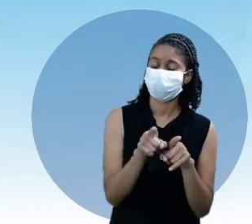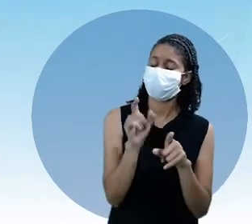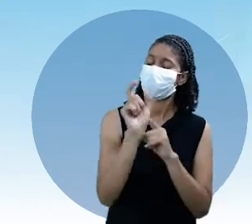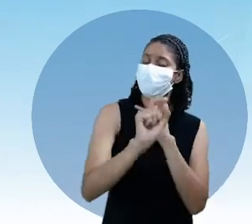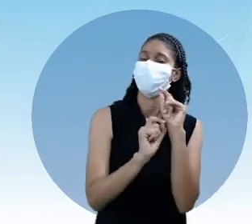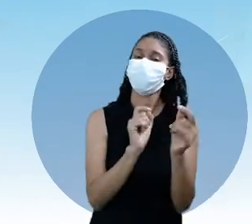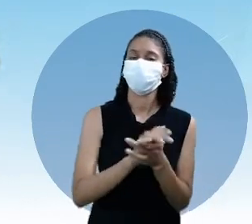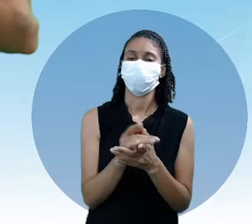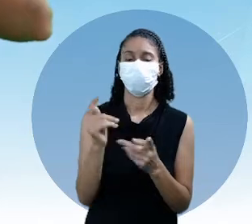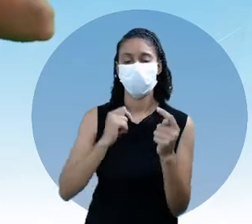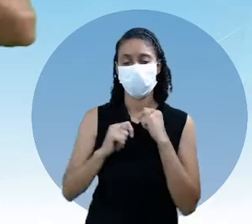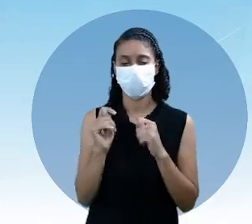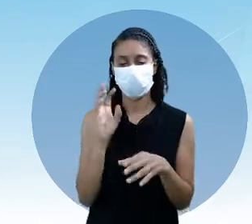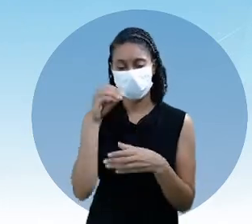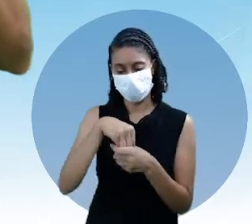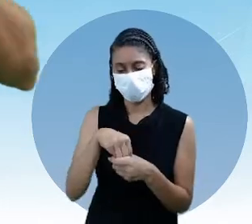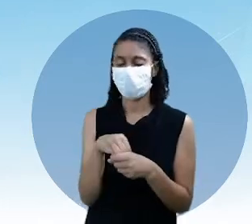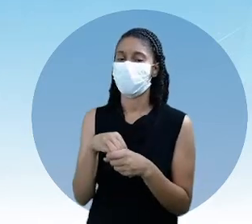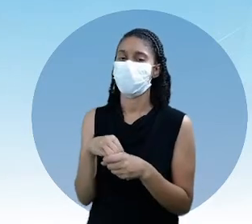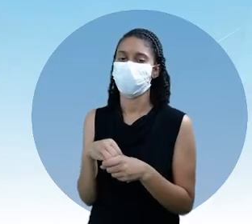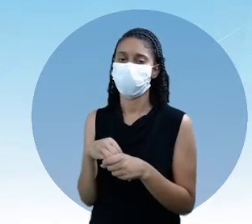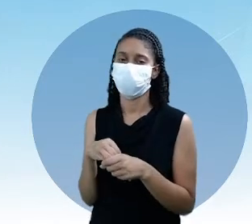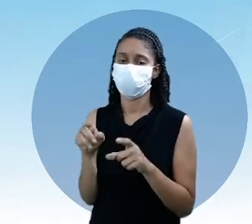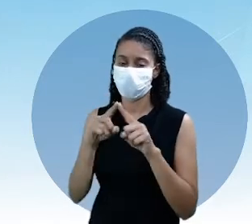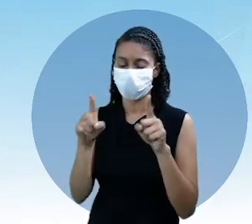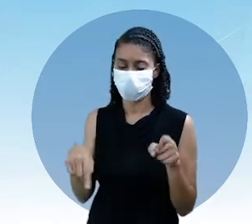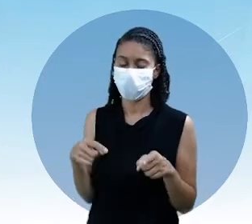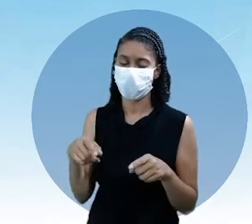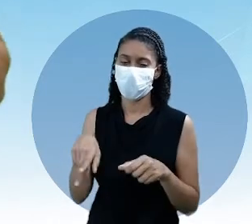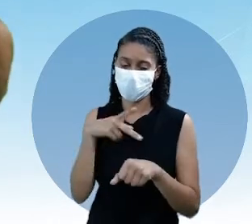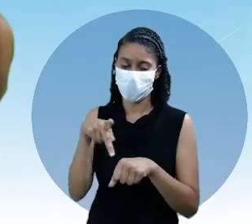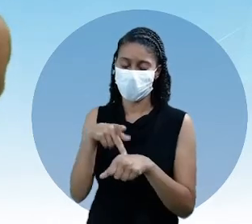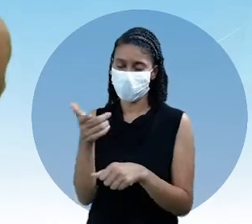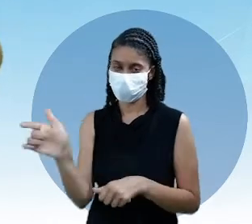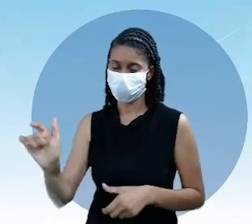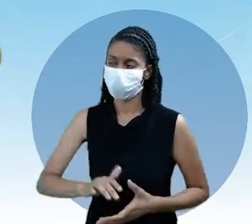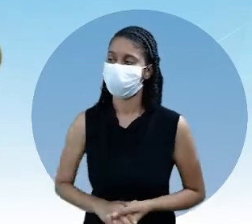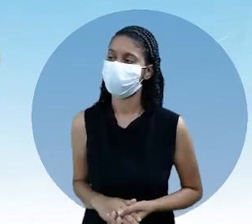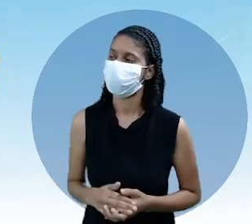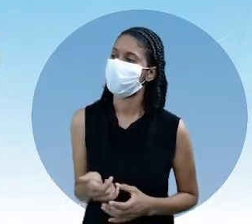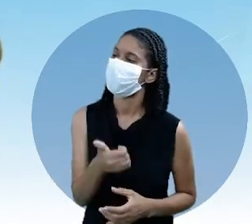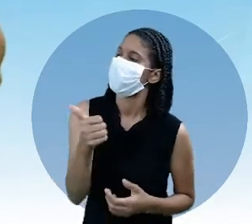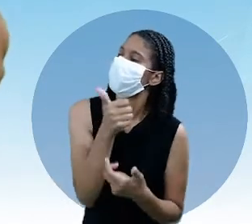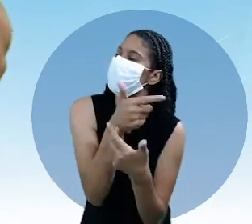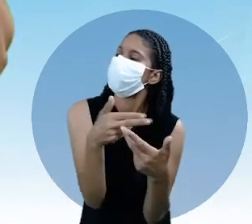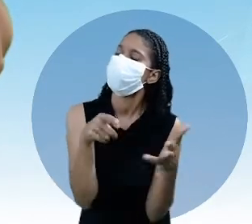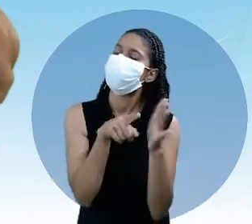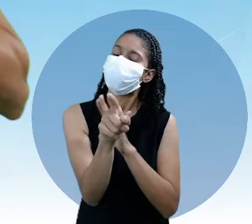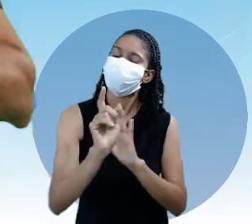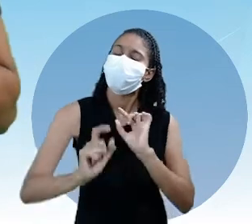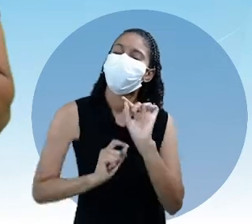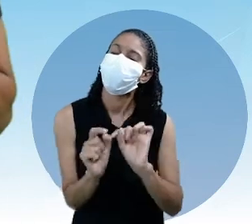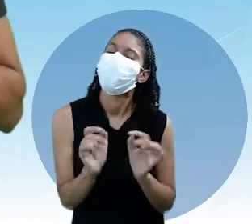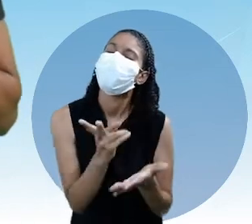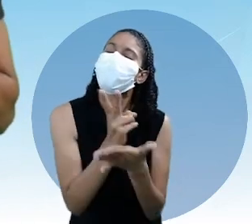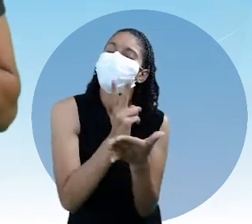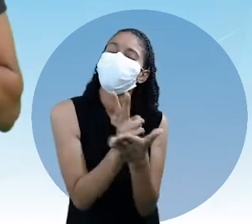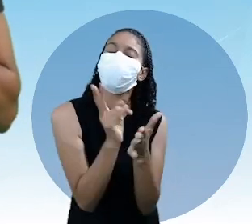né, econômica dentro do plano internacional. Então, uma das primeiras perguntas, né, que